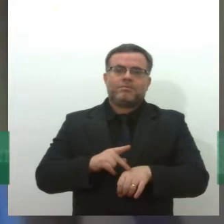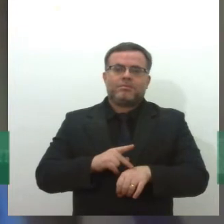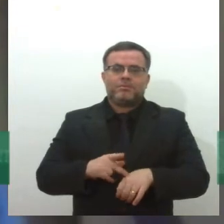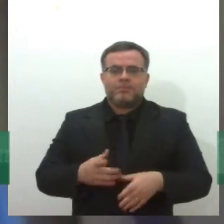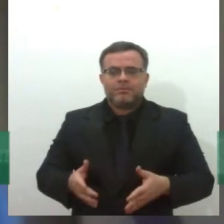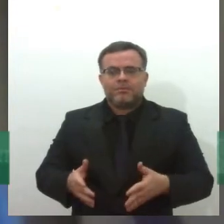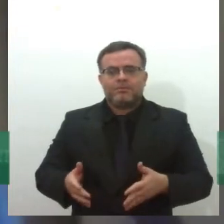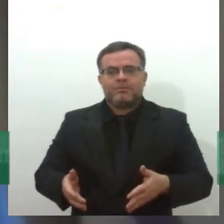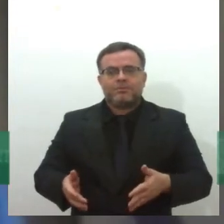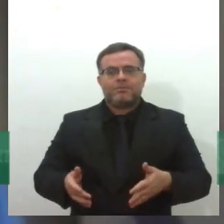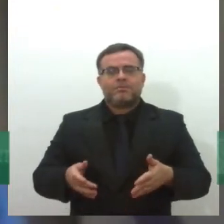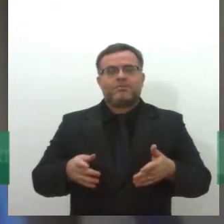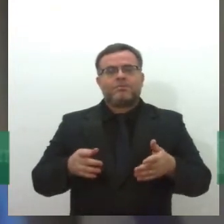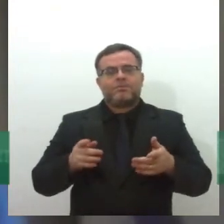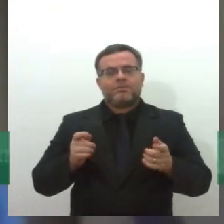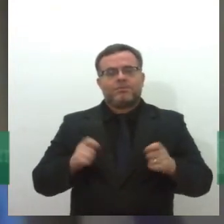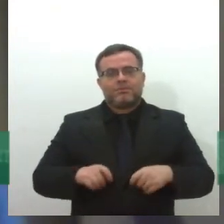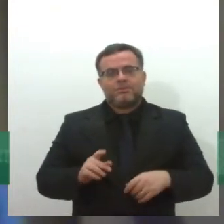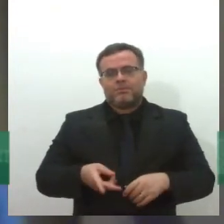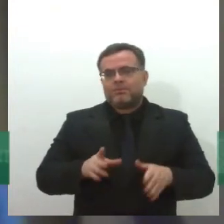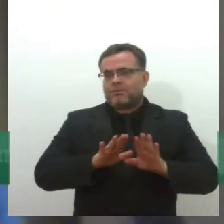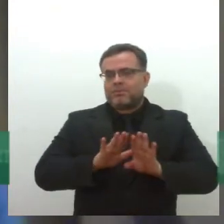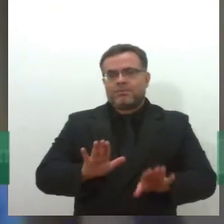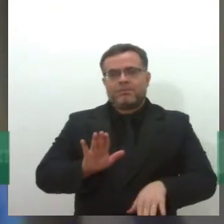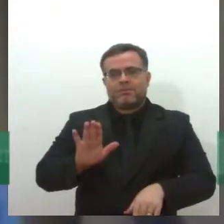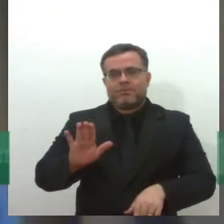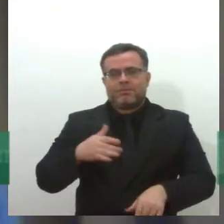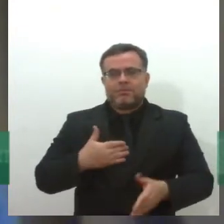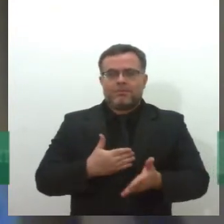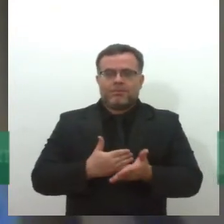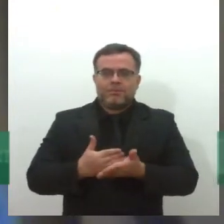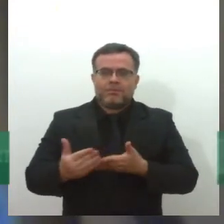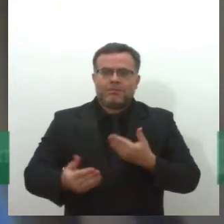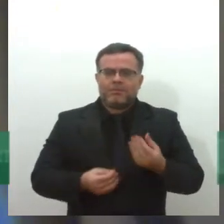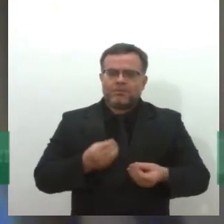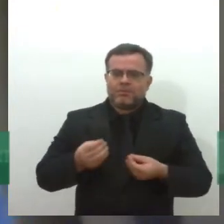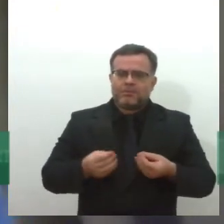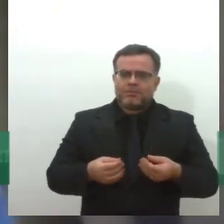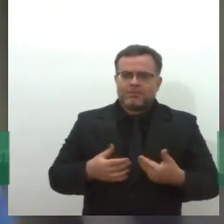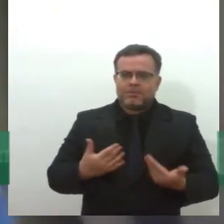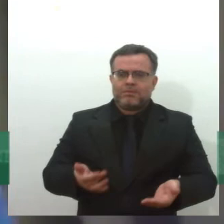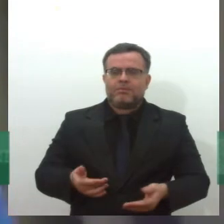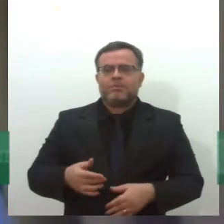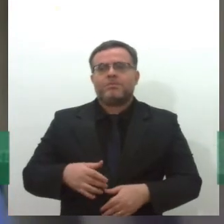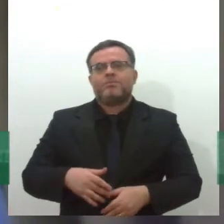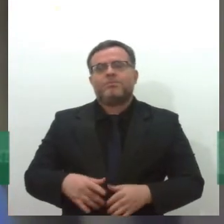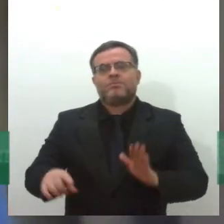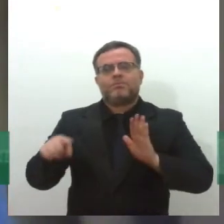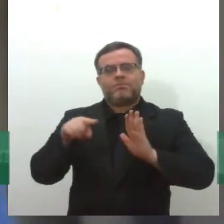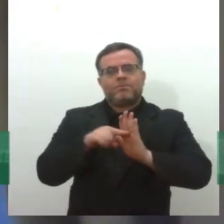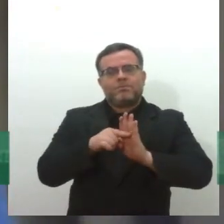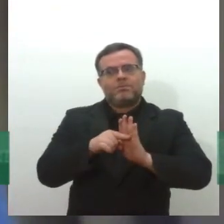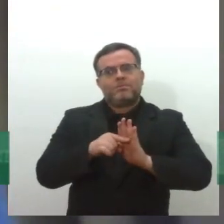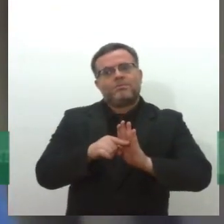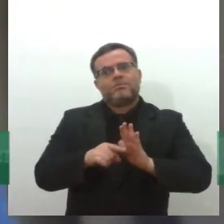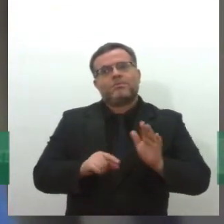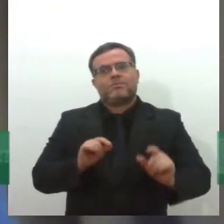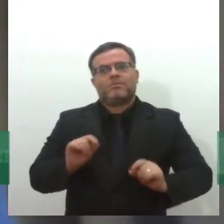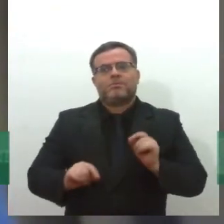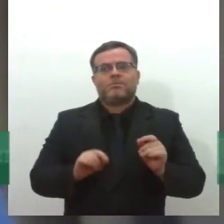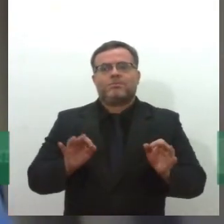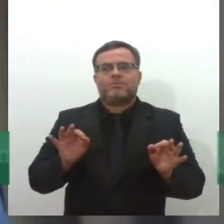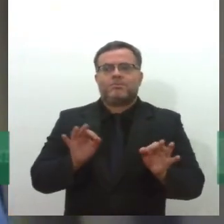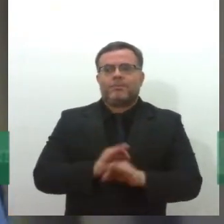né? No começo da pandemia, o preço do barril estava negativo.